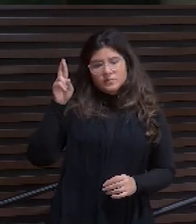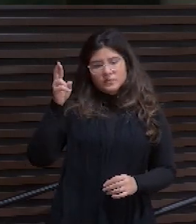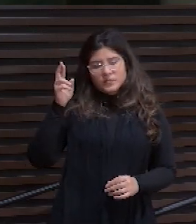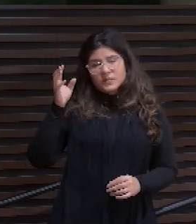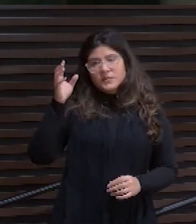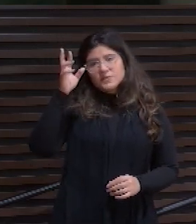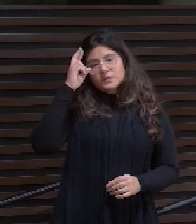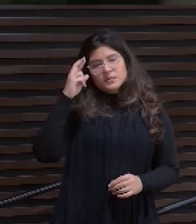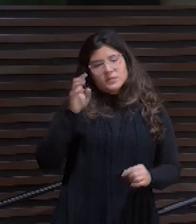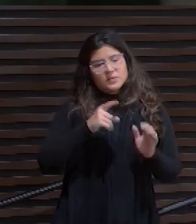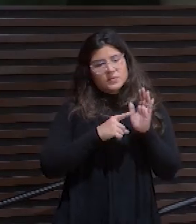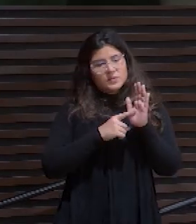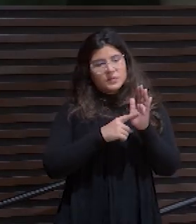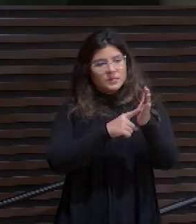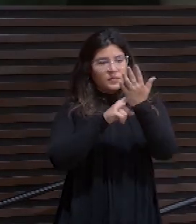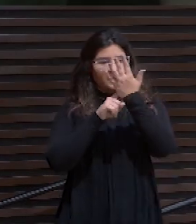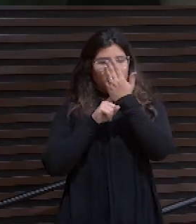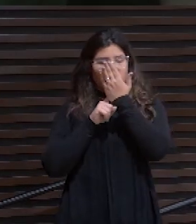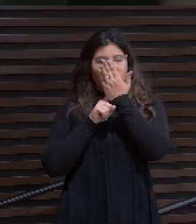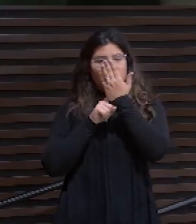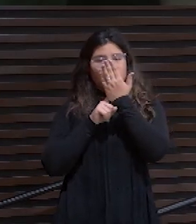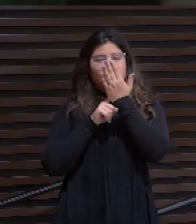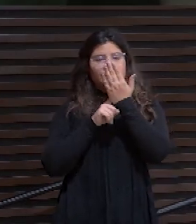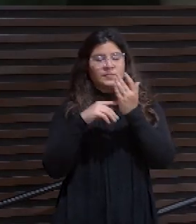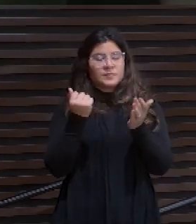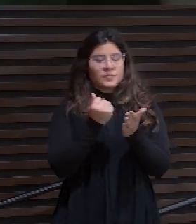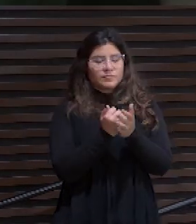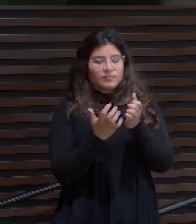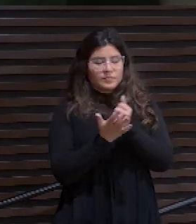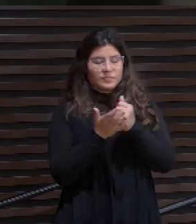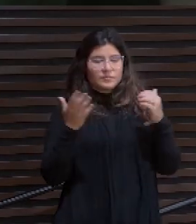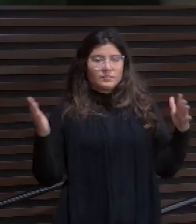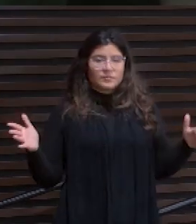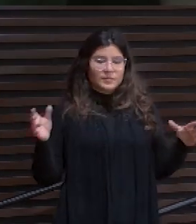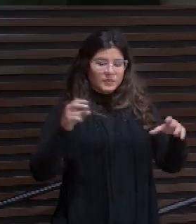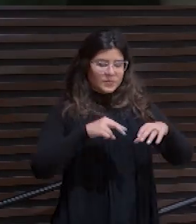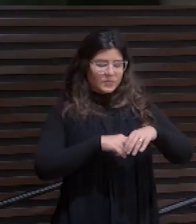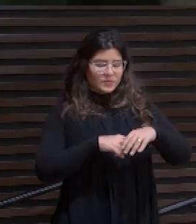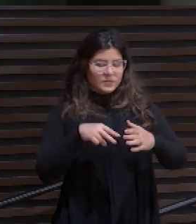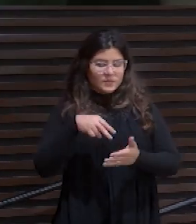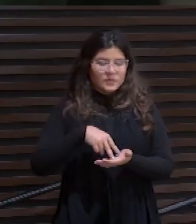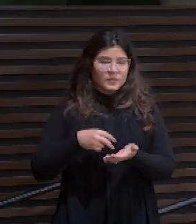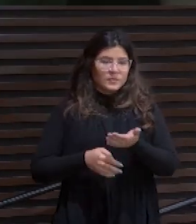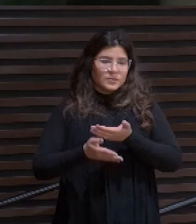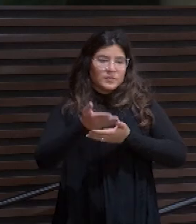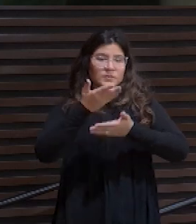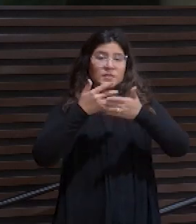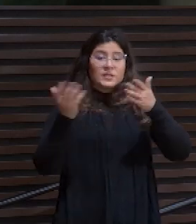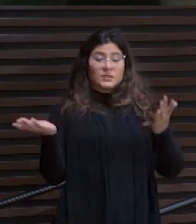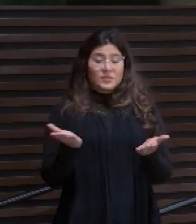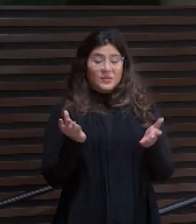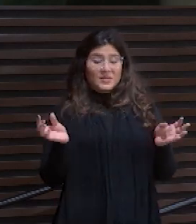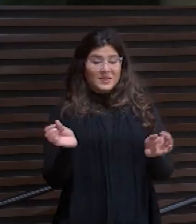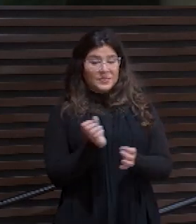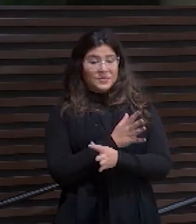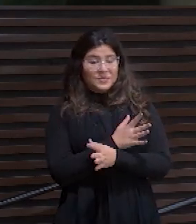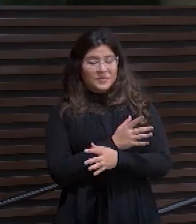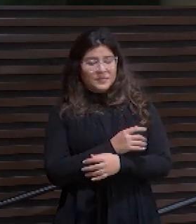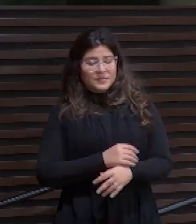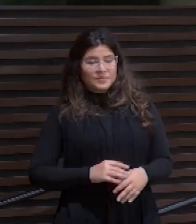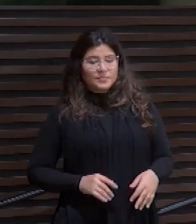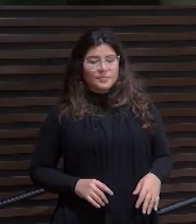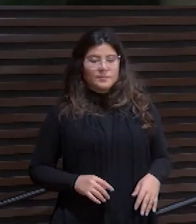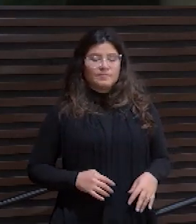velho David foi crucificado, sepultado com Cristo e agora é um novo David. E aí ele diz